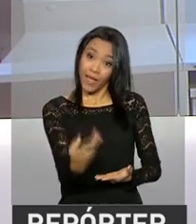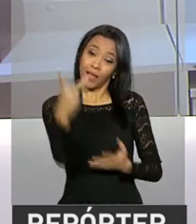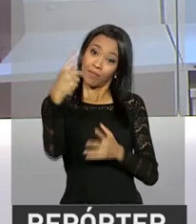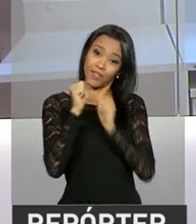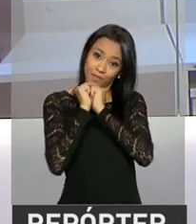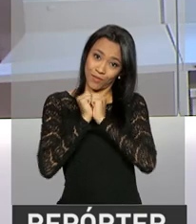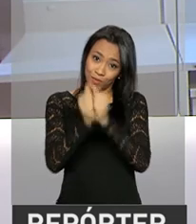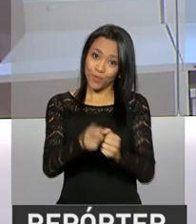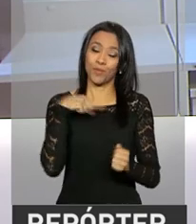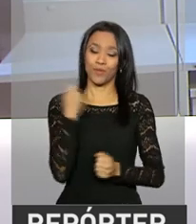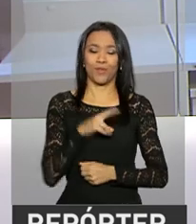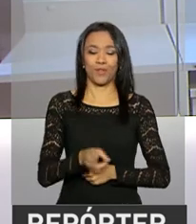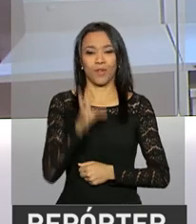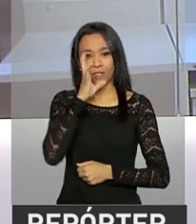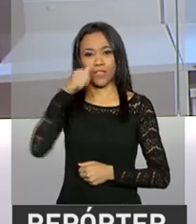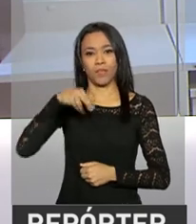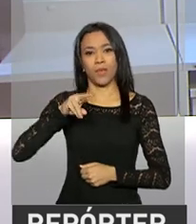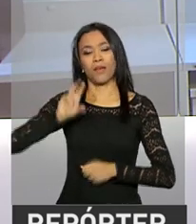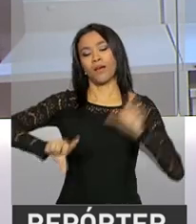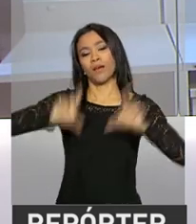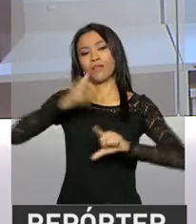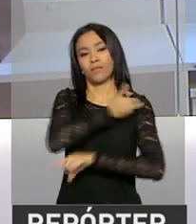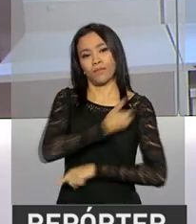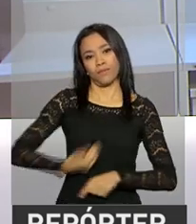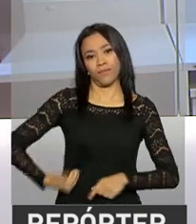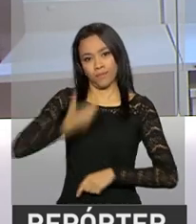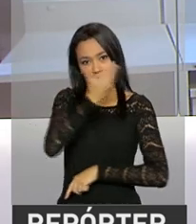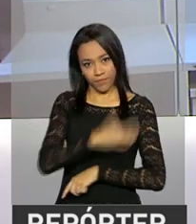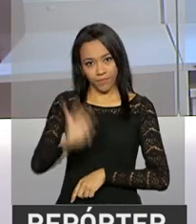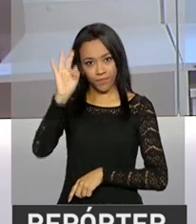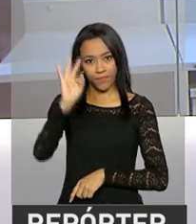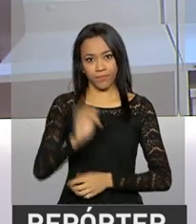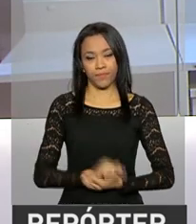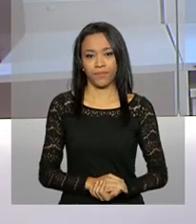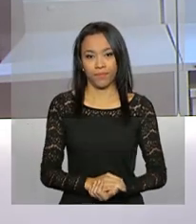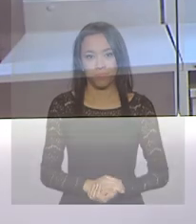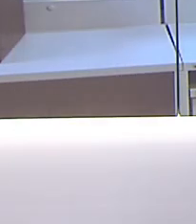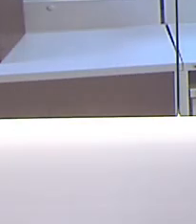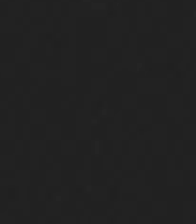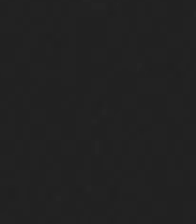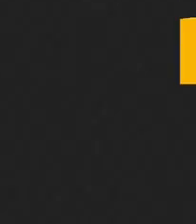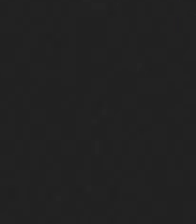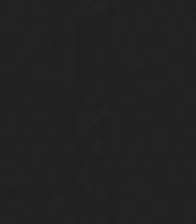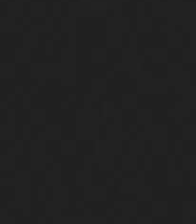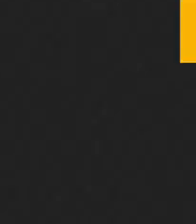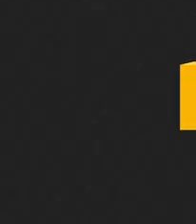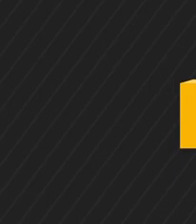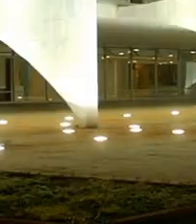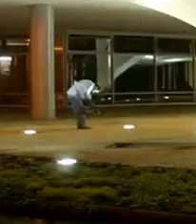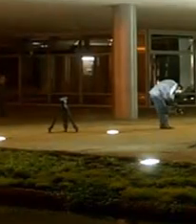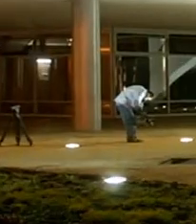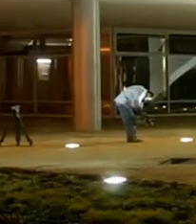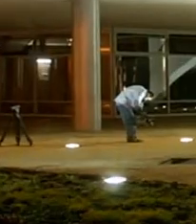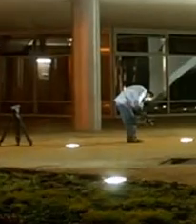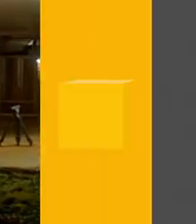sua companhia e continue com a gente aqui na NBR, a TV do Governo Federal. Música.